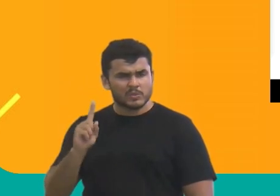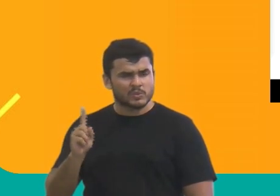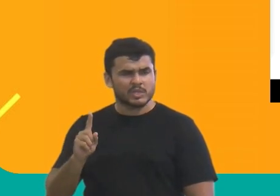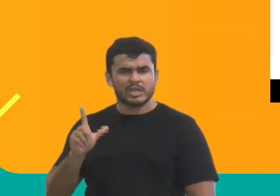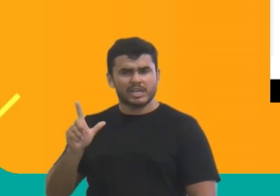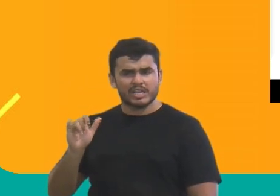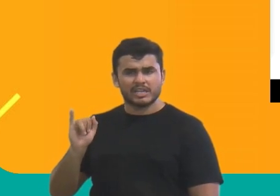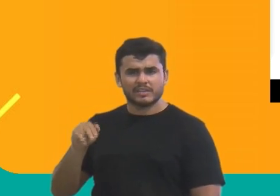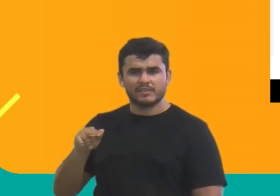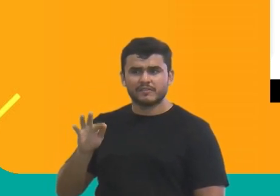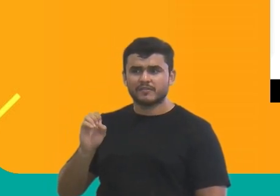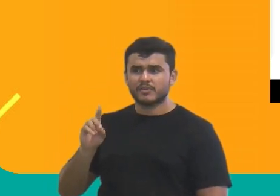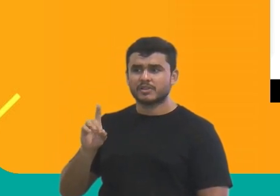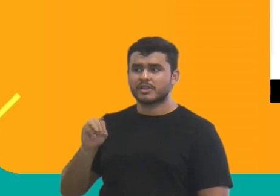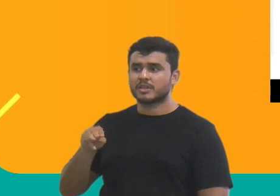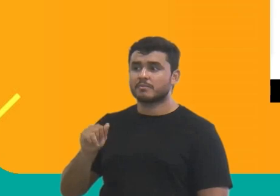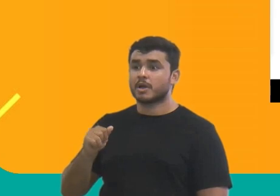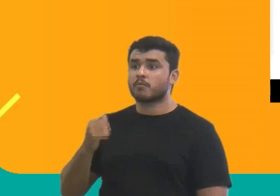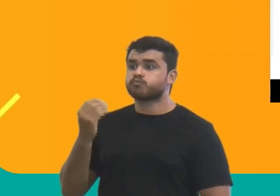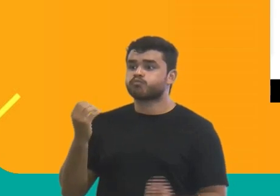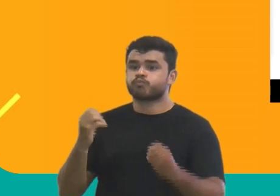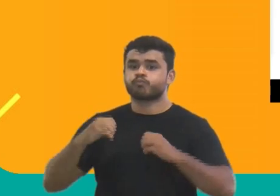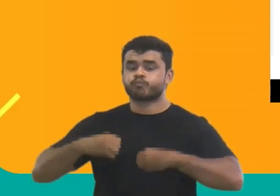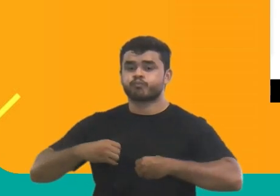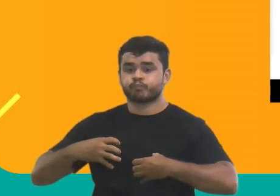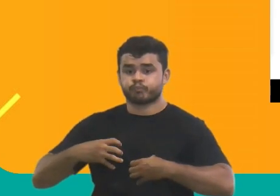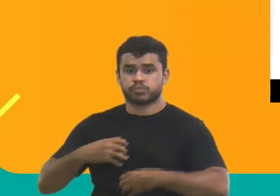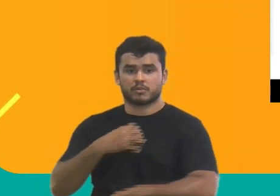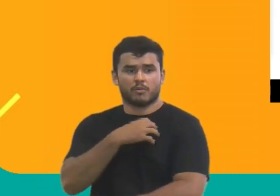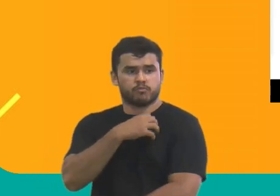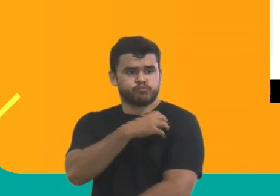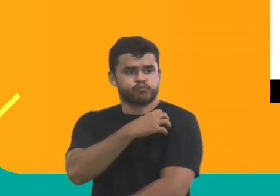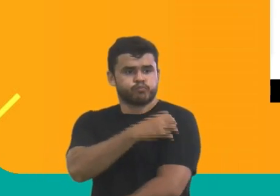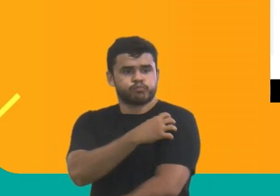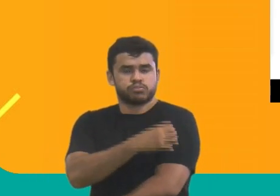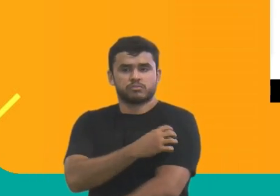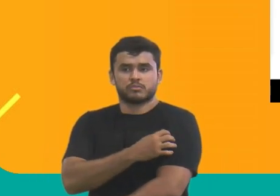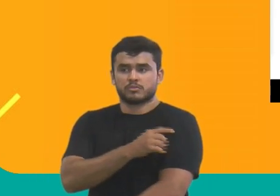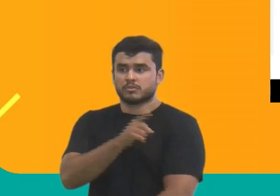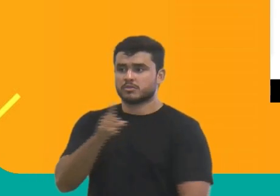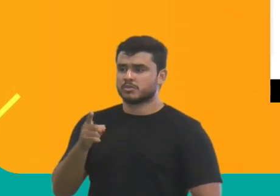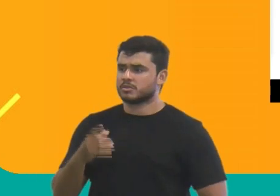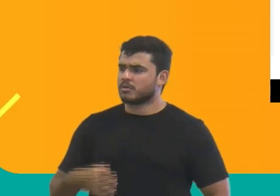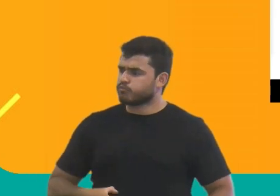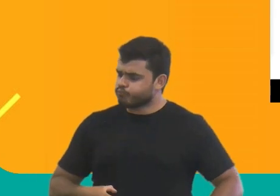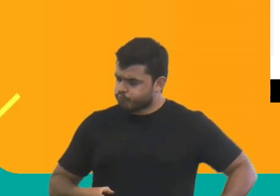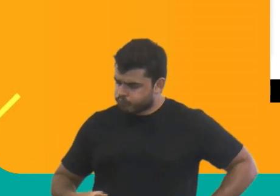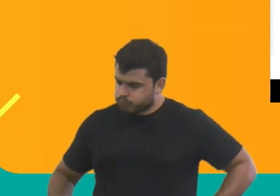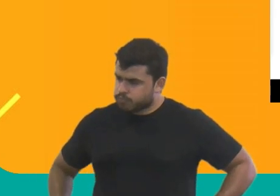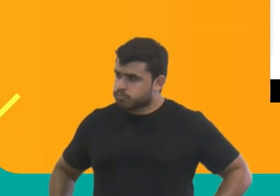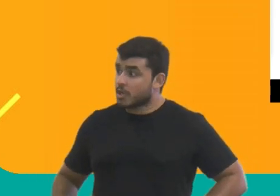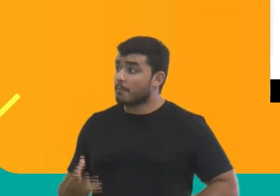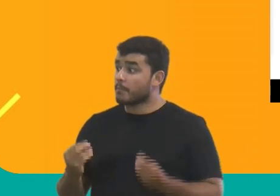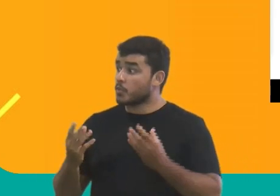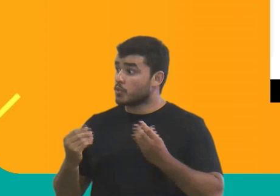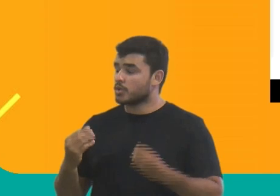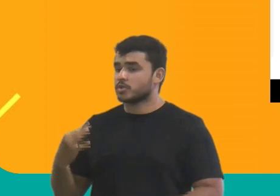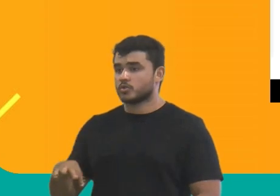isso. Bolas de inchaços que ficam pelo seu corpo, de retenção de líquido, que doem.